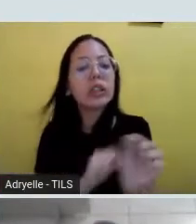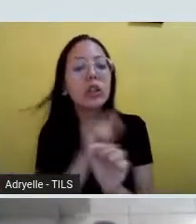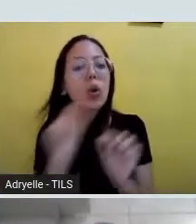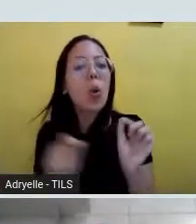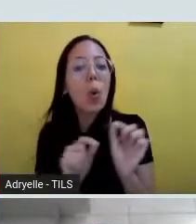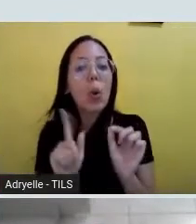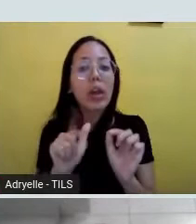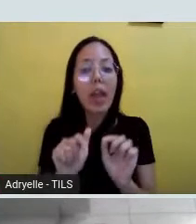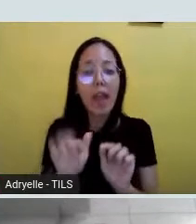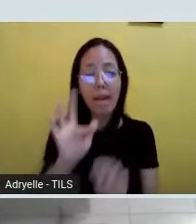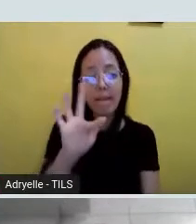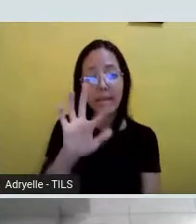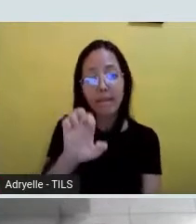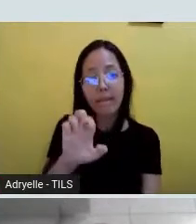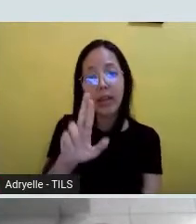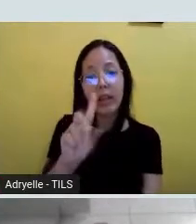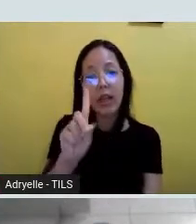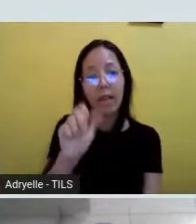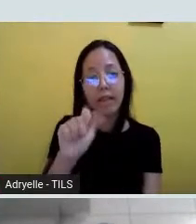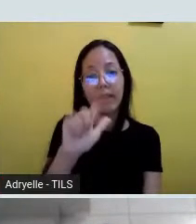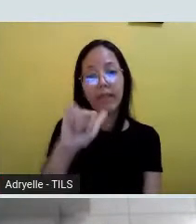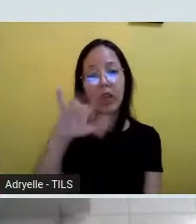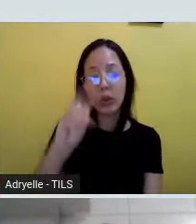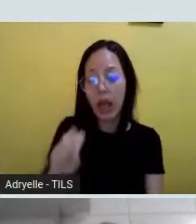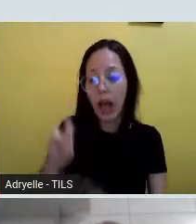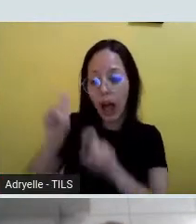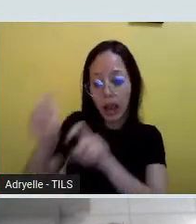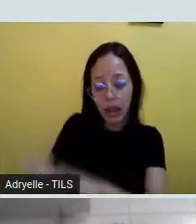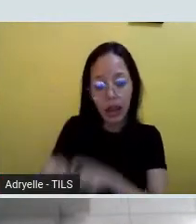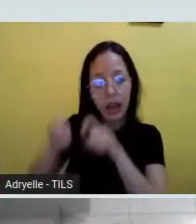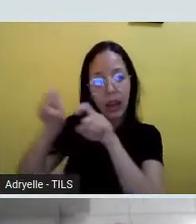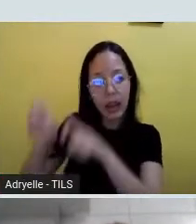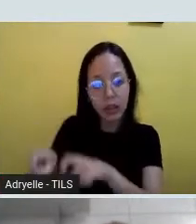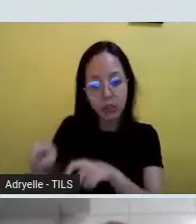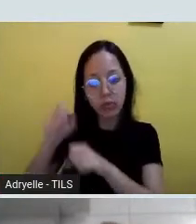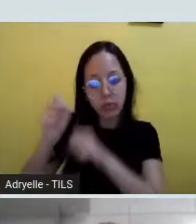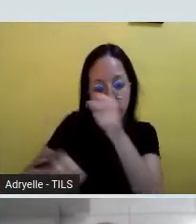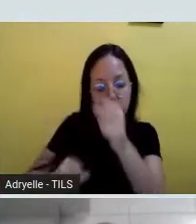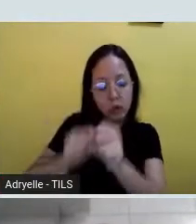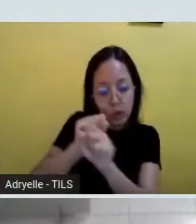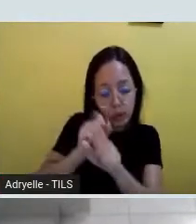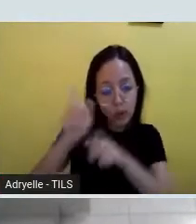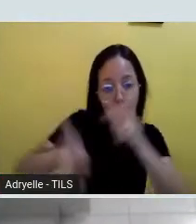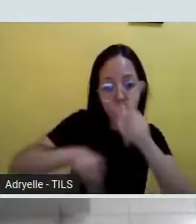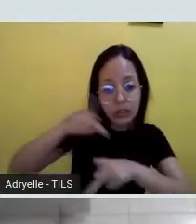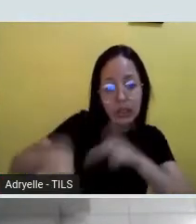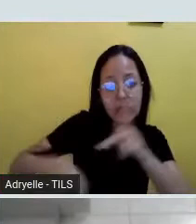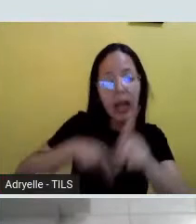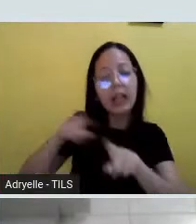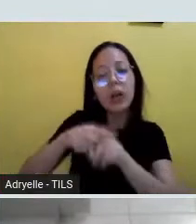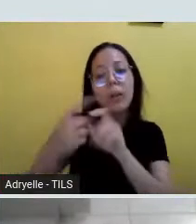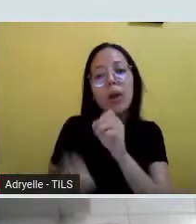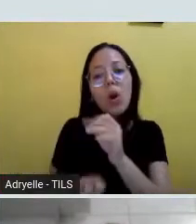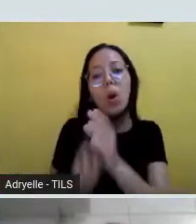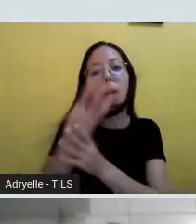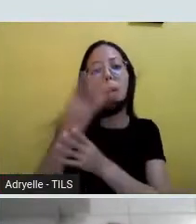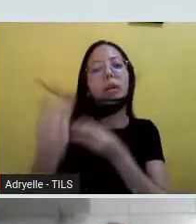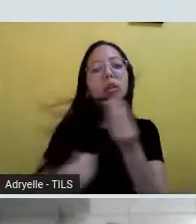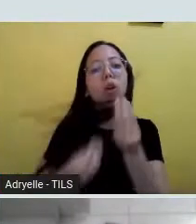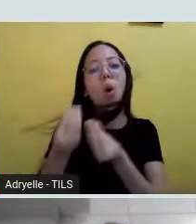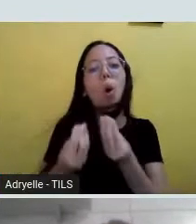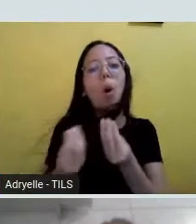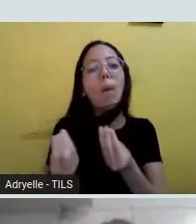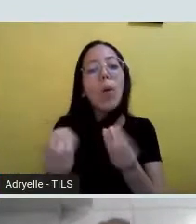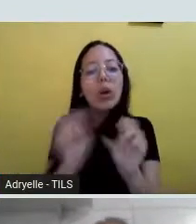feudalismo, né, da época feudal da sociedade, e inicia o processo de consolidação da sociedade